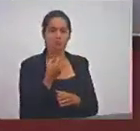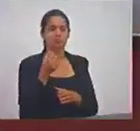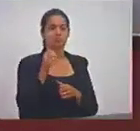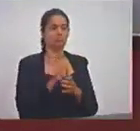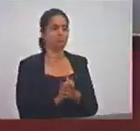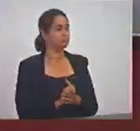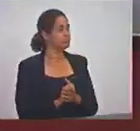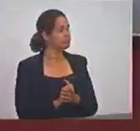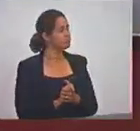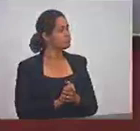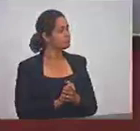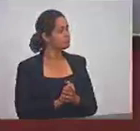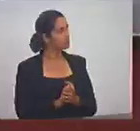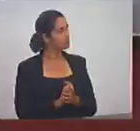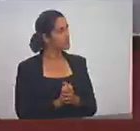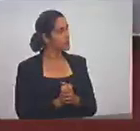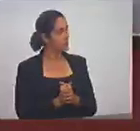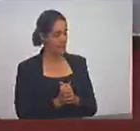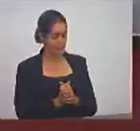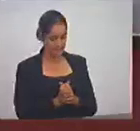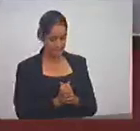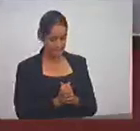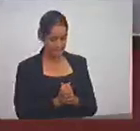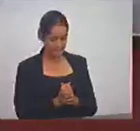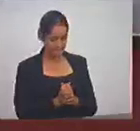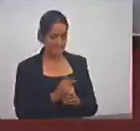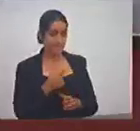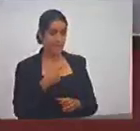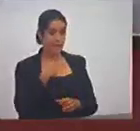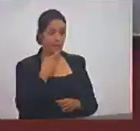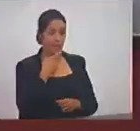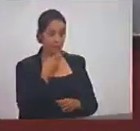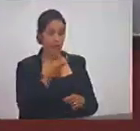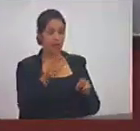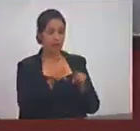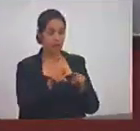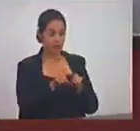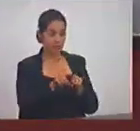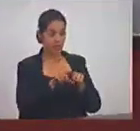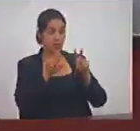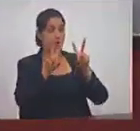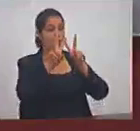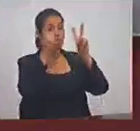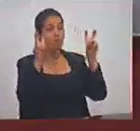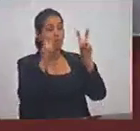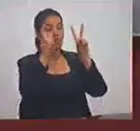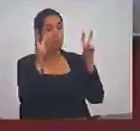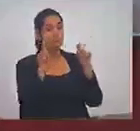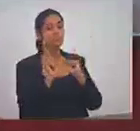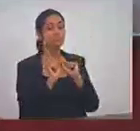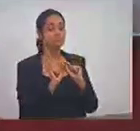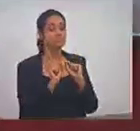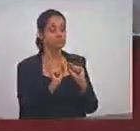Açari. Senhor presidente, eu gostaria de falar aqui também sobre um assunto que foi